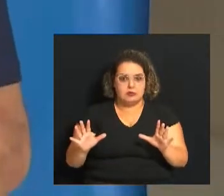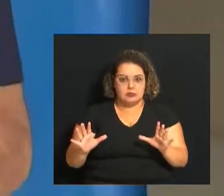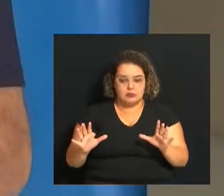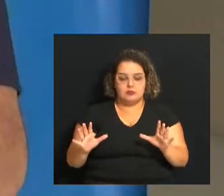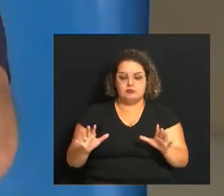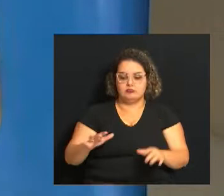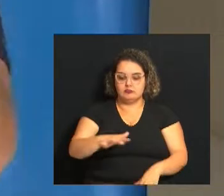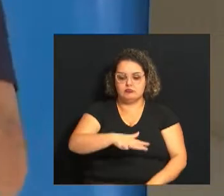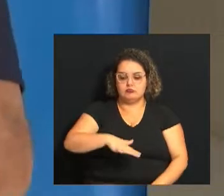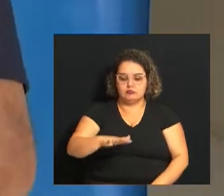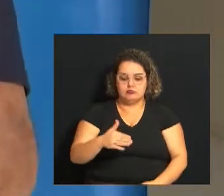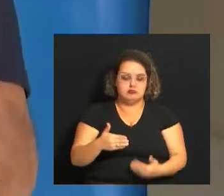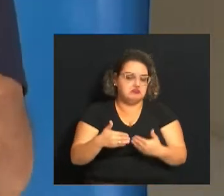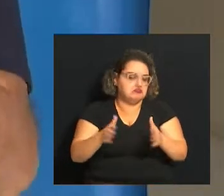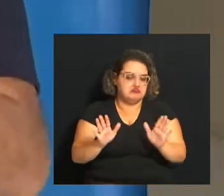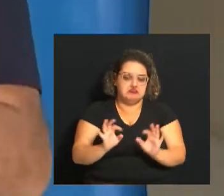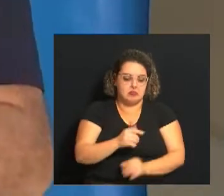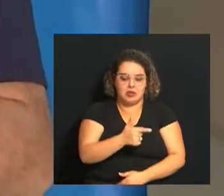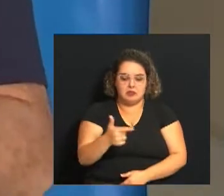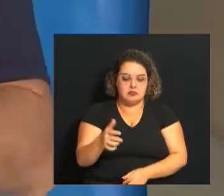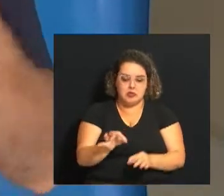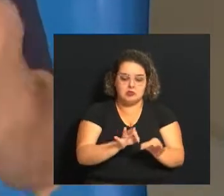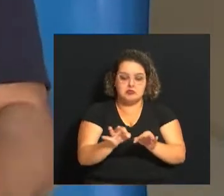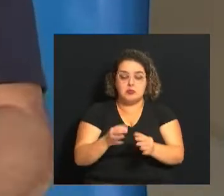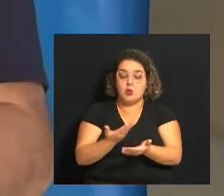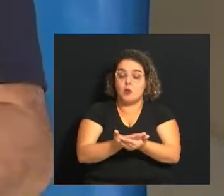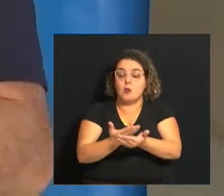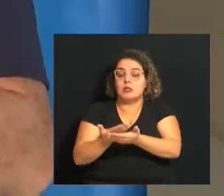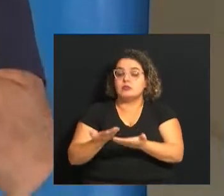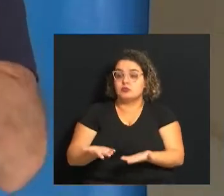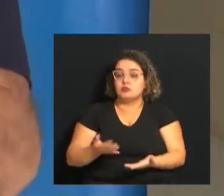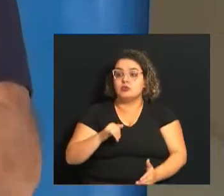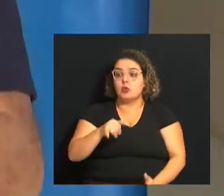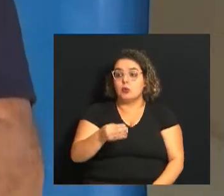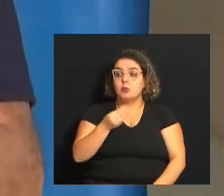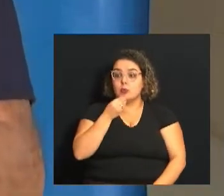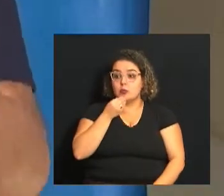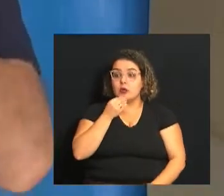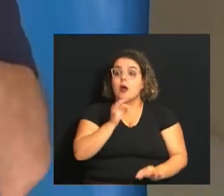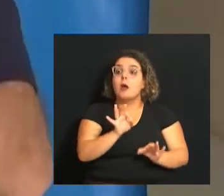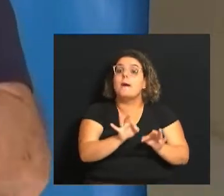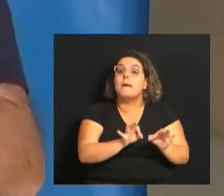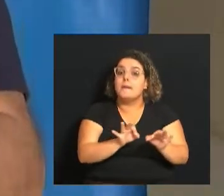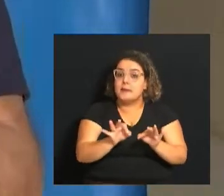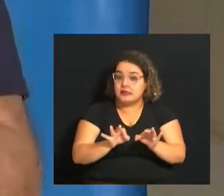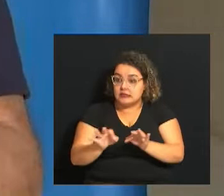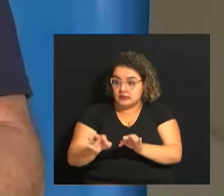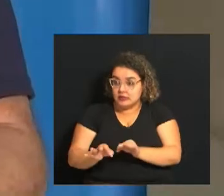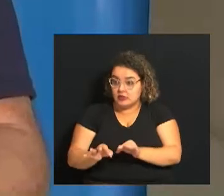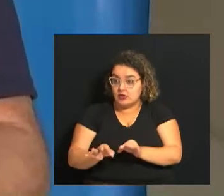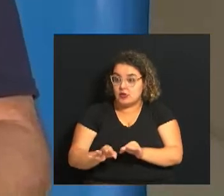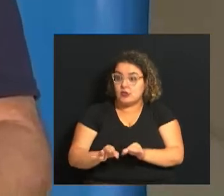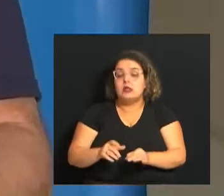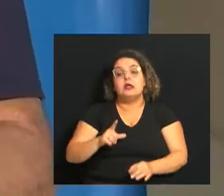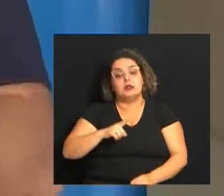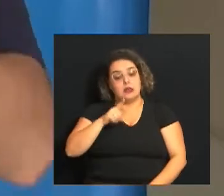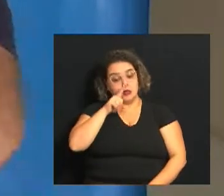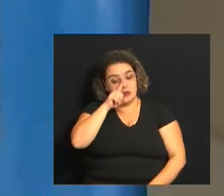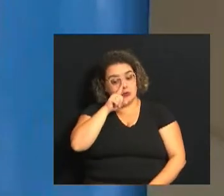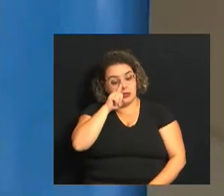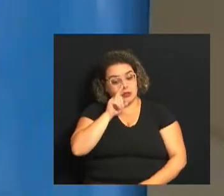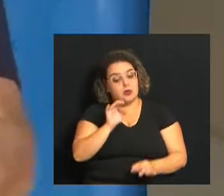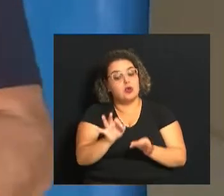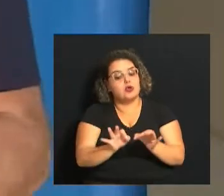qualquer coisa sem fazer um estudo. Oportunidade é aquele momento que a gente planeja, olha só, corre um risco calculado, entendeu?